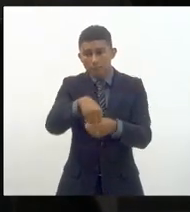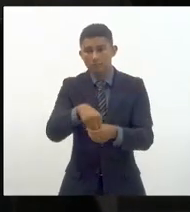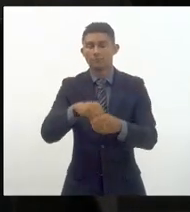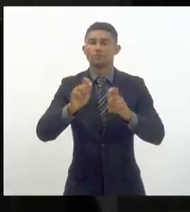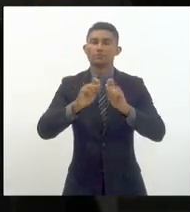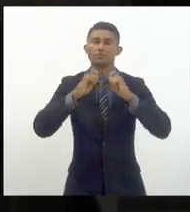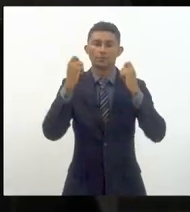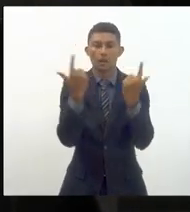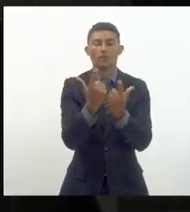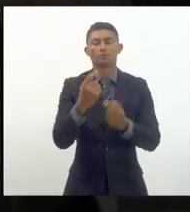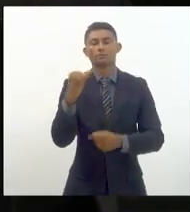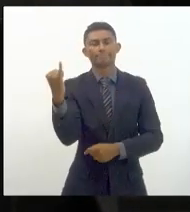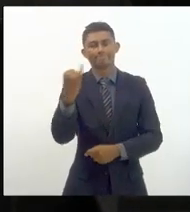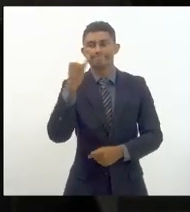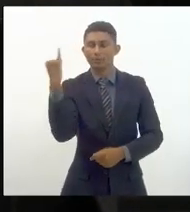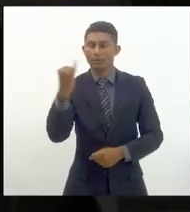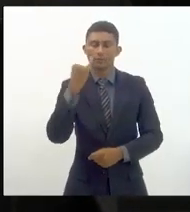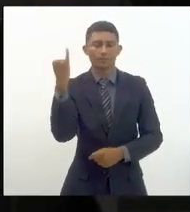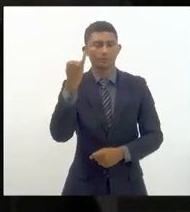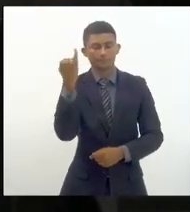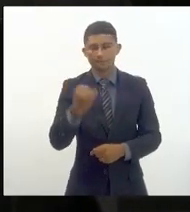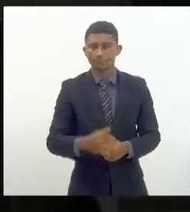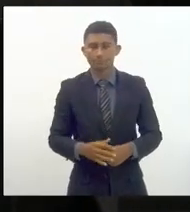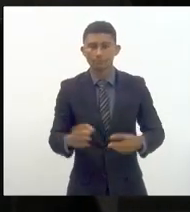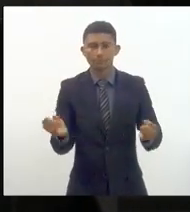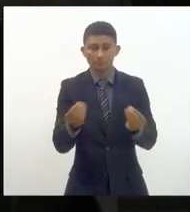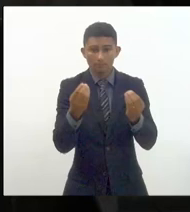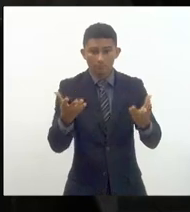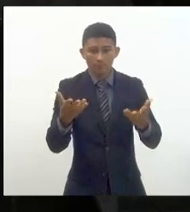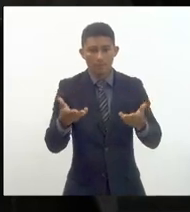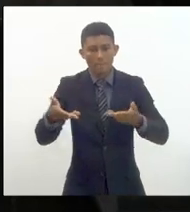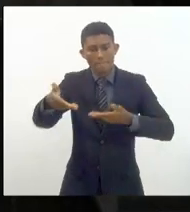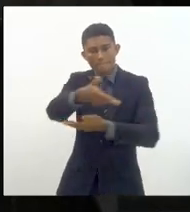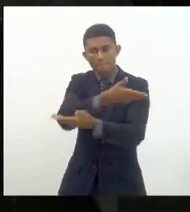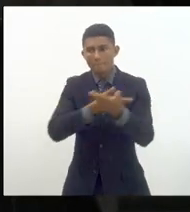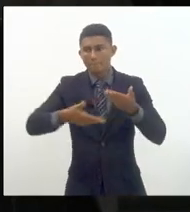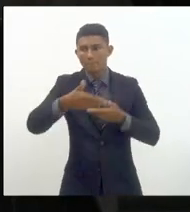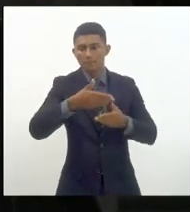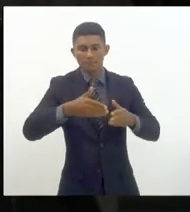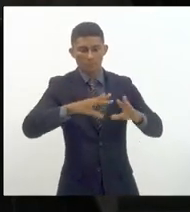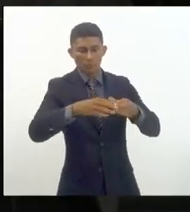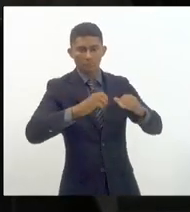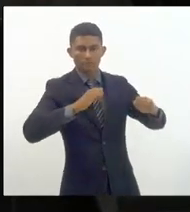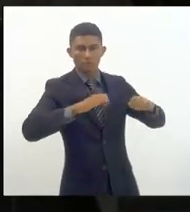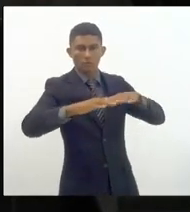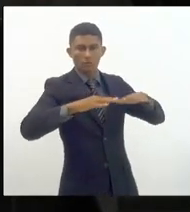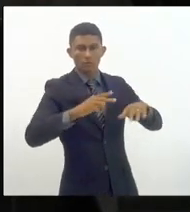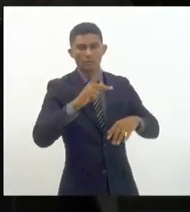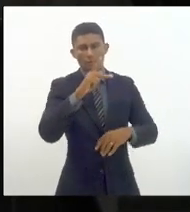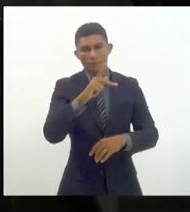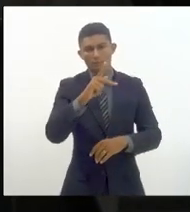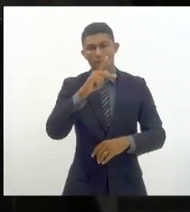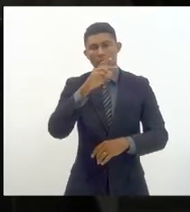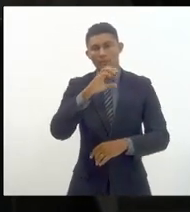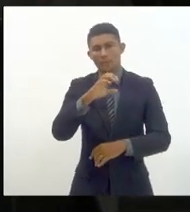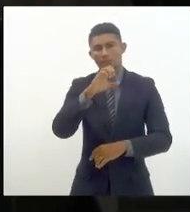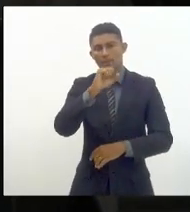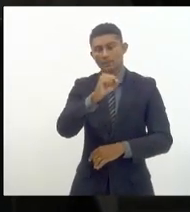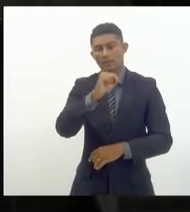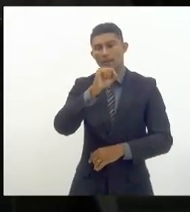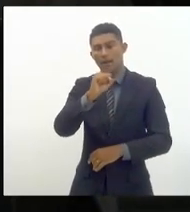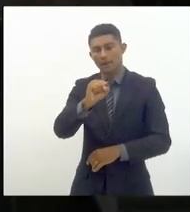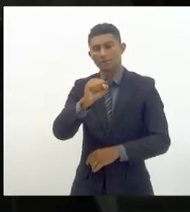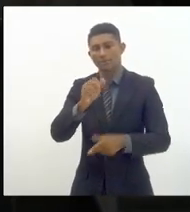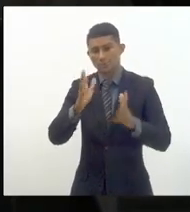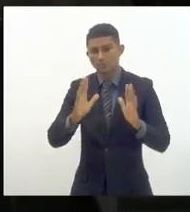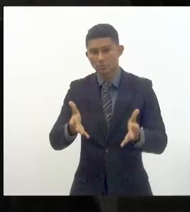muito importante para fazer as mediações entre o movimento pcsja servidores da saúde da secretaria